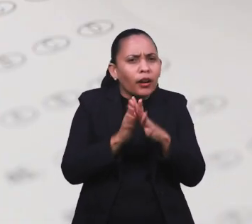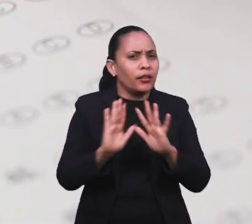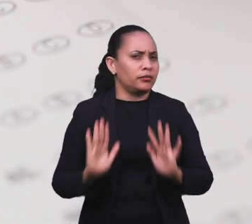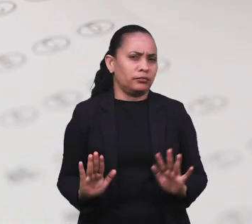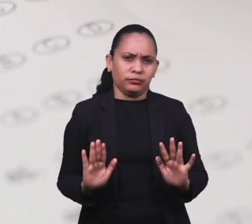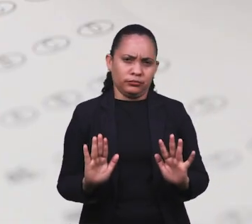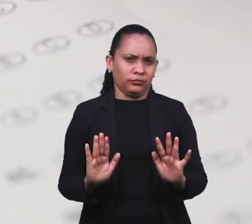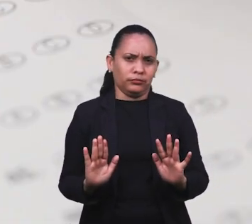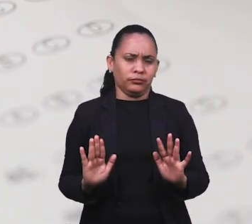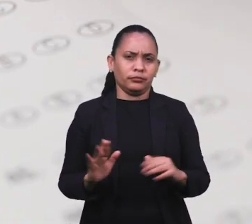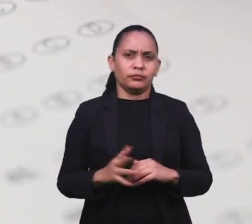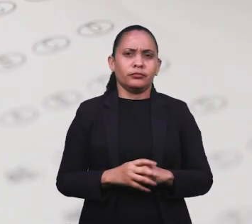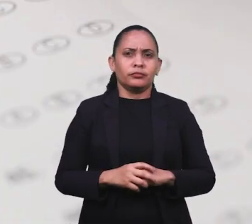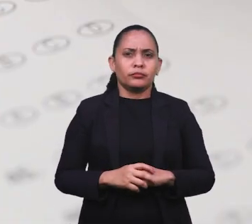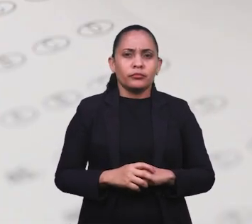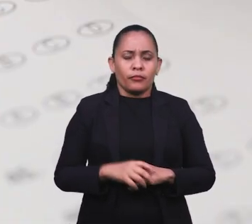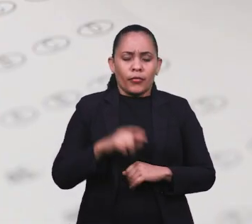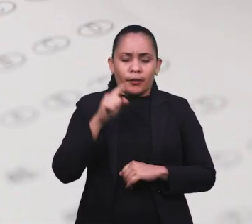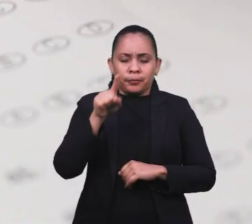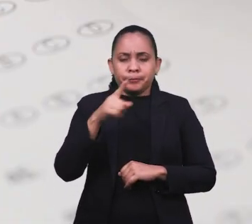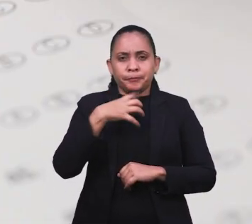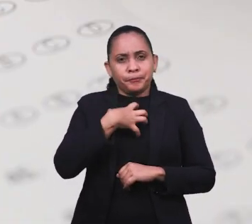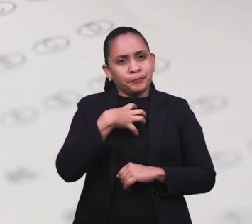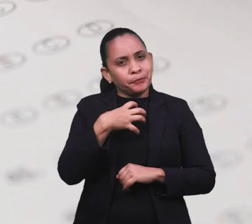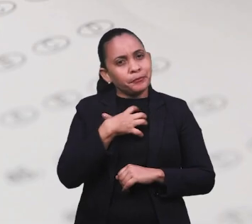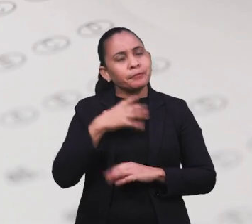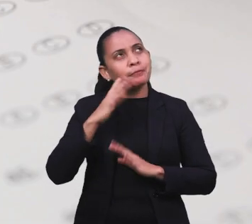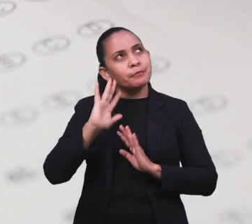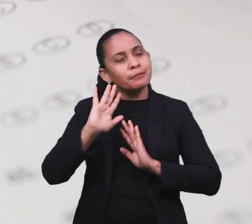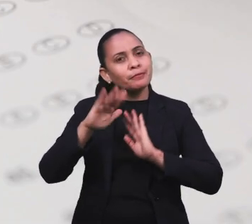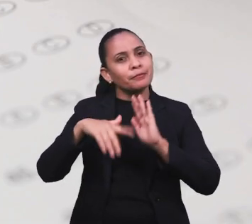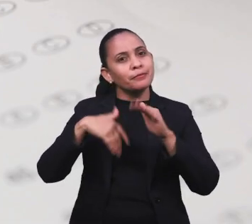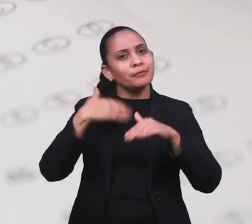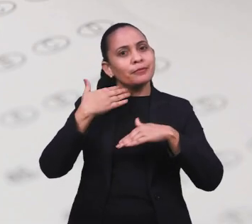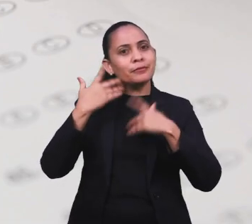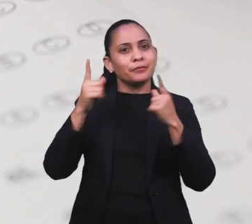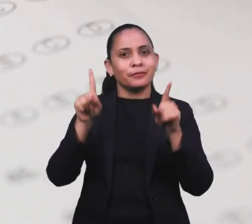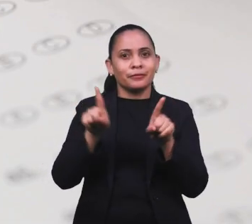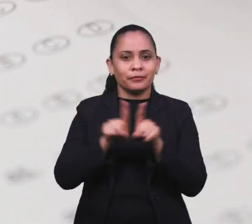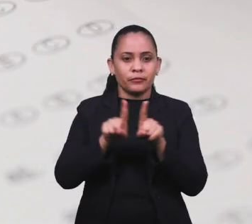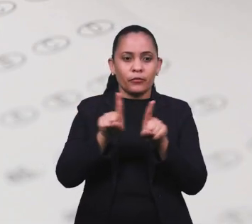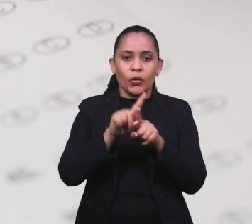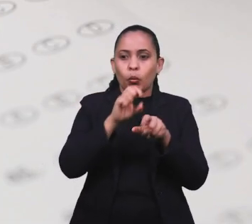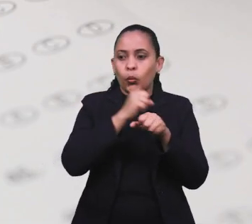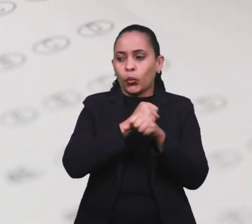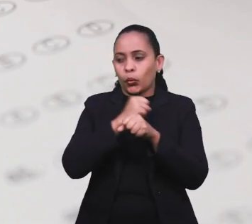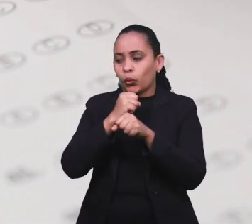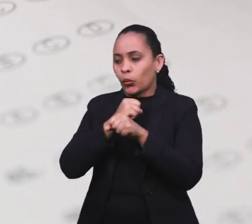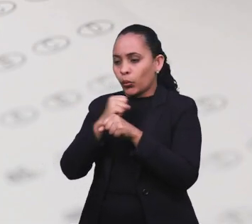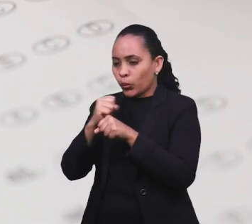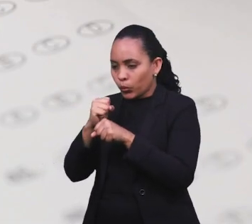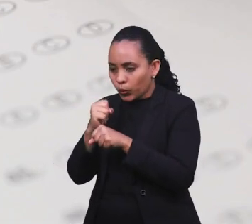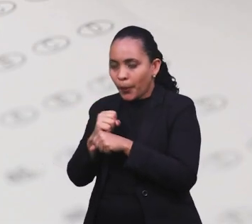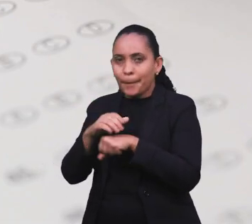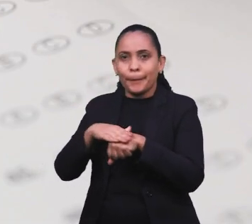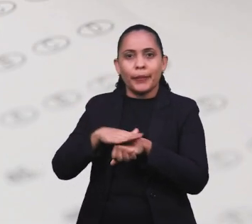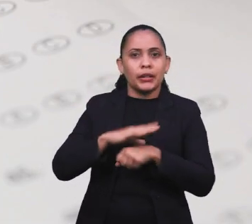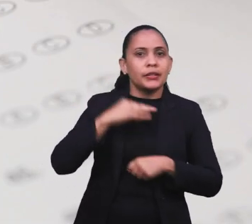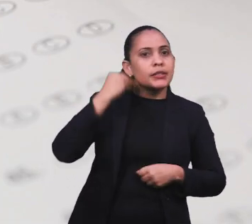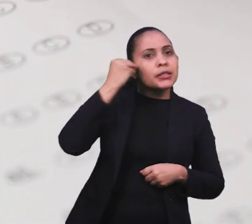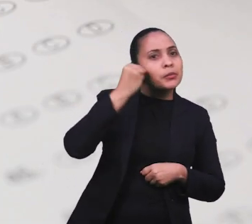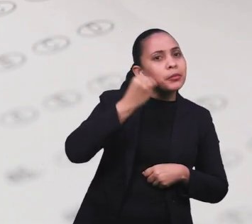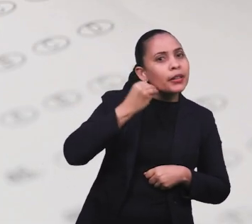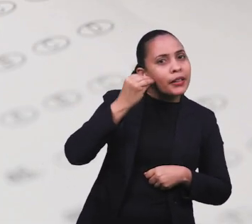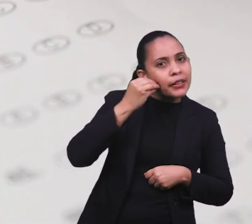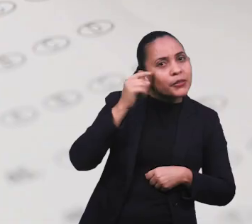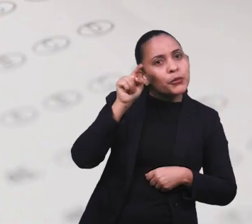pequenos blocos, tá bom? Isso até você vai sentir avançando, né? E com o passar do tempo, com mais